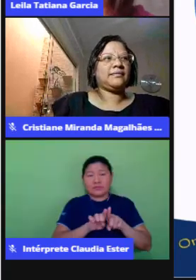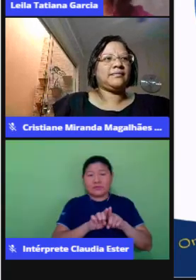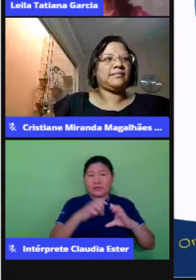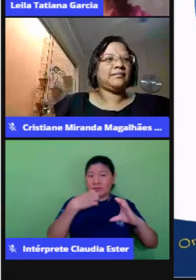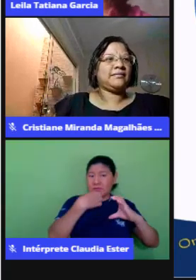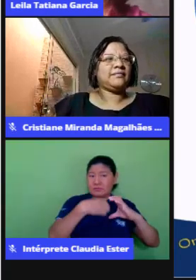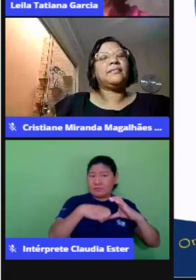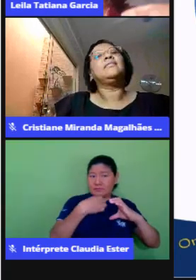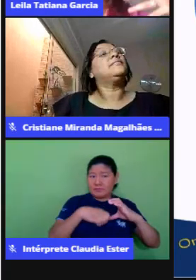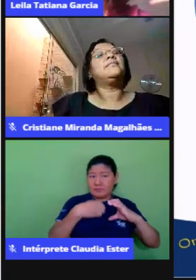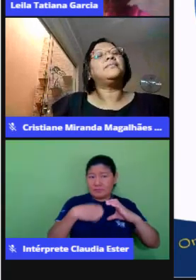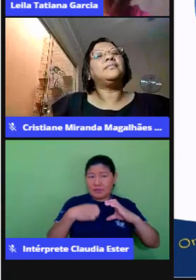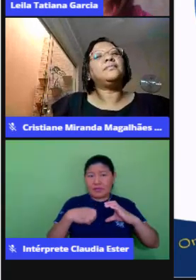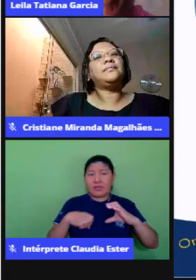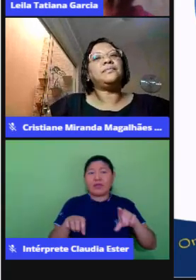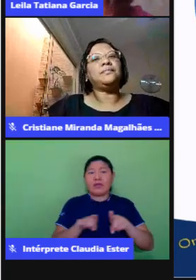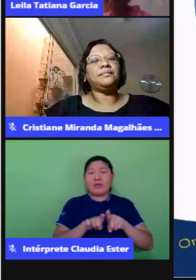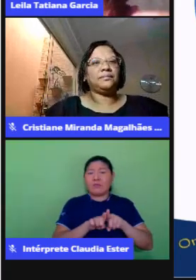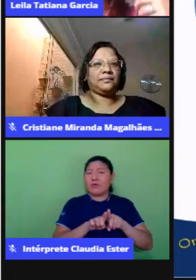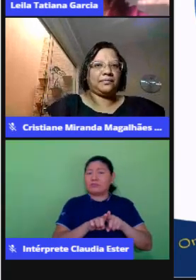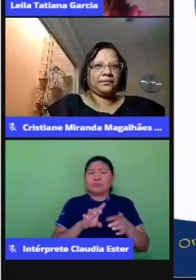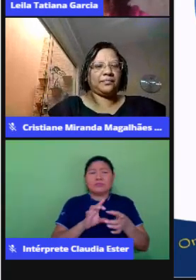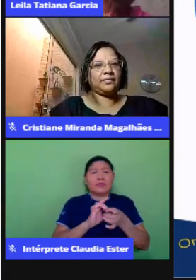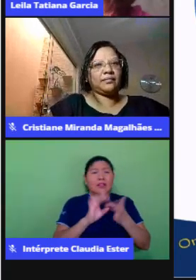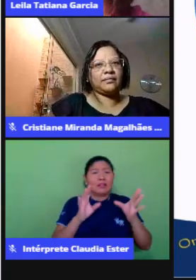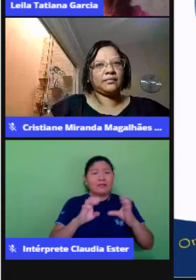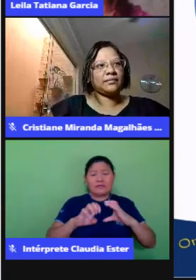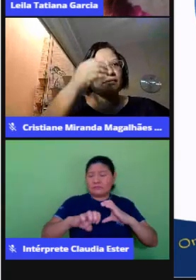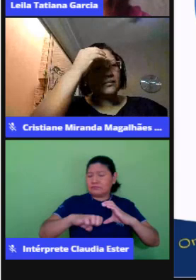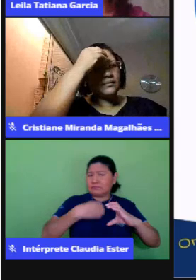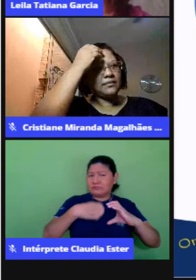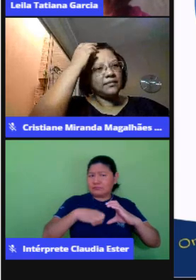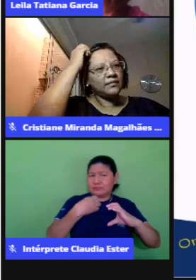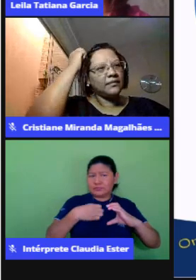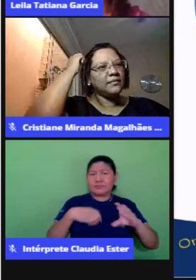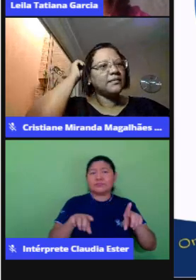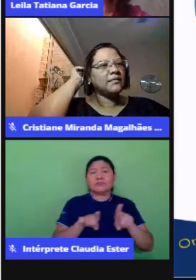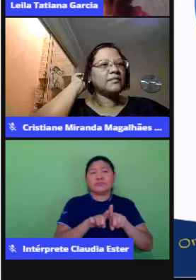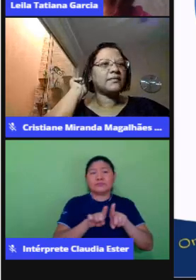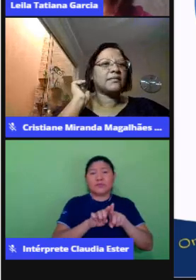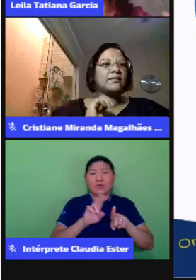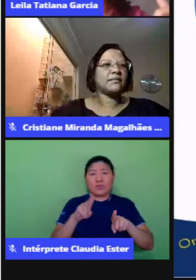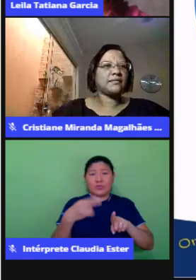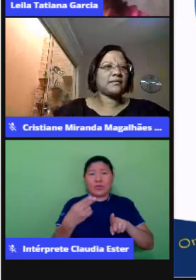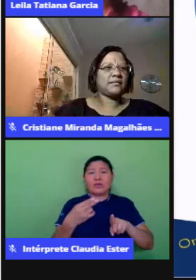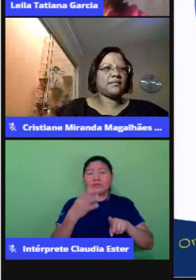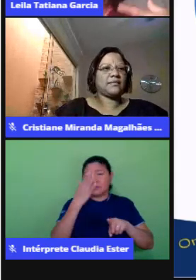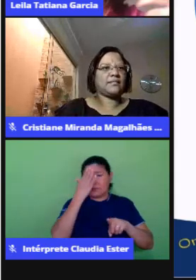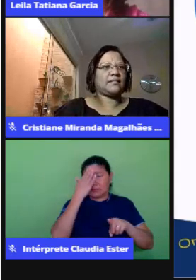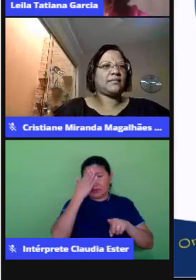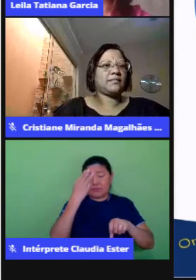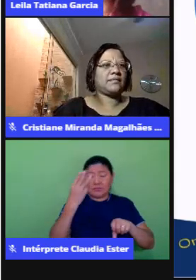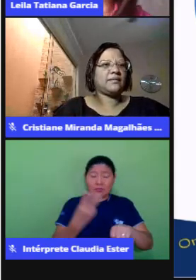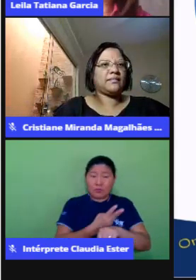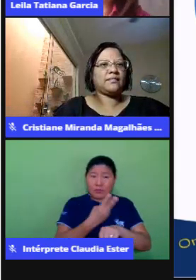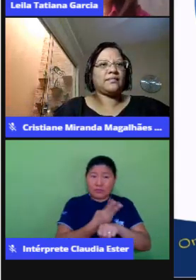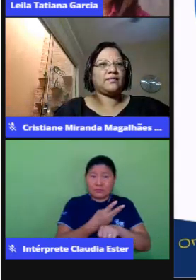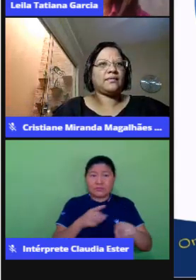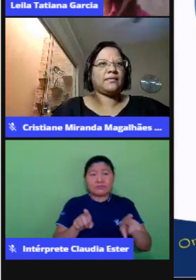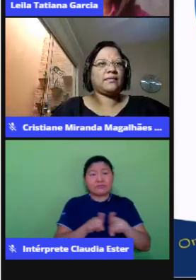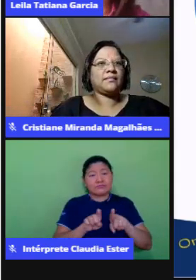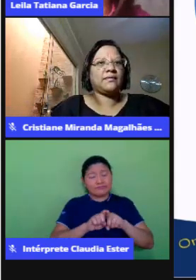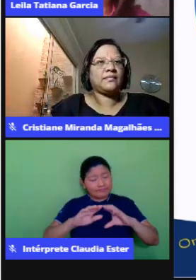distantes de nós, vocês podem mandar e-mail, a gente atende muitos de vocês pelo WhatsApp, pelo telefone,